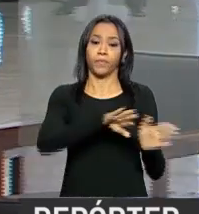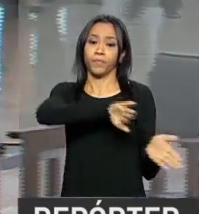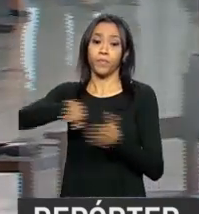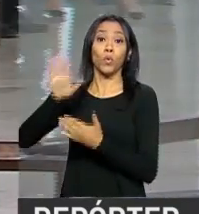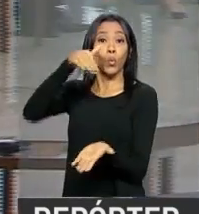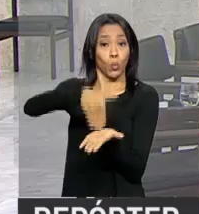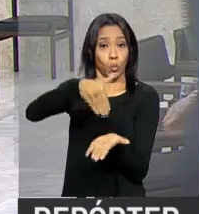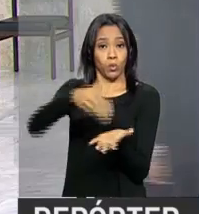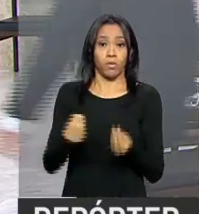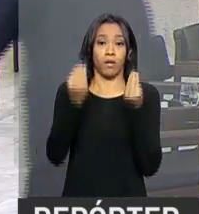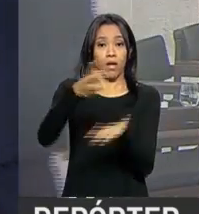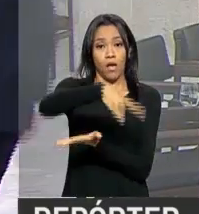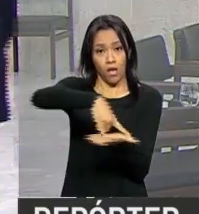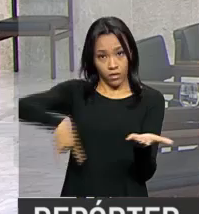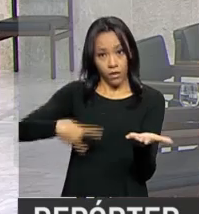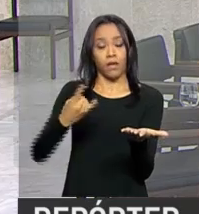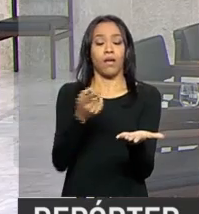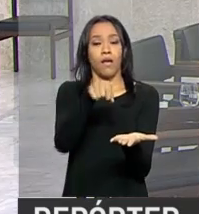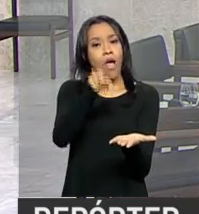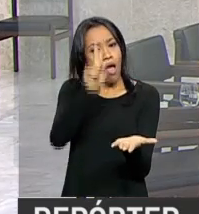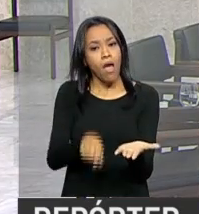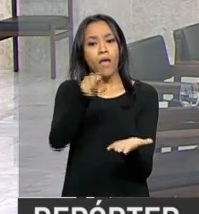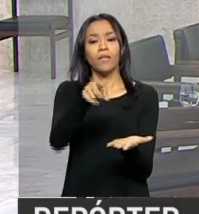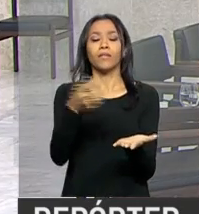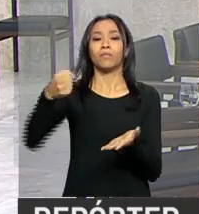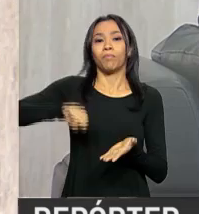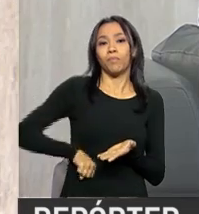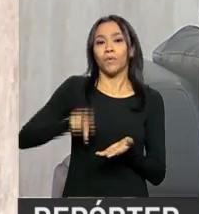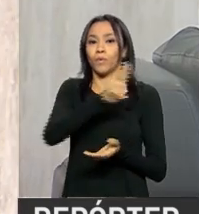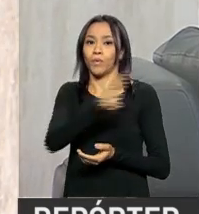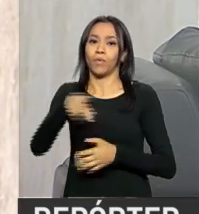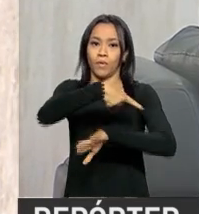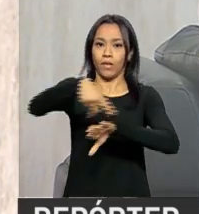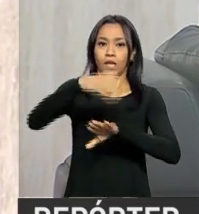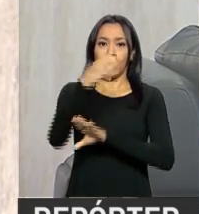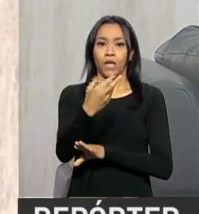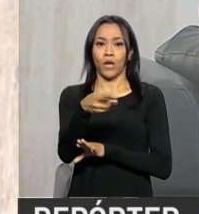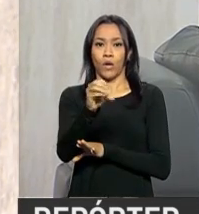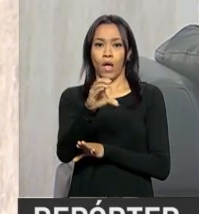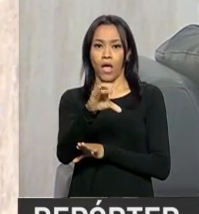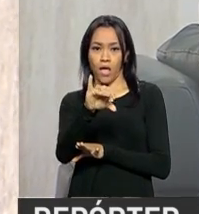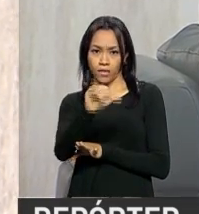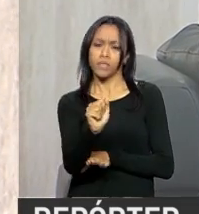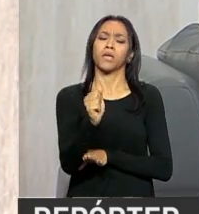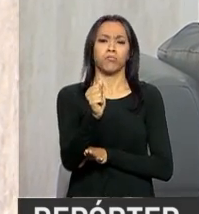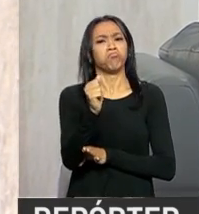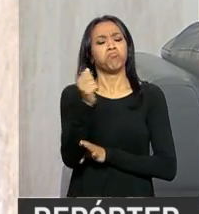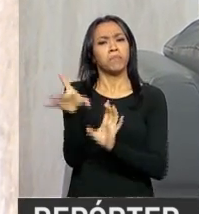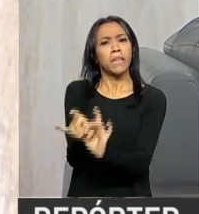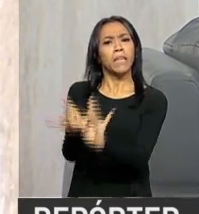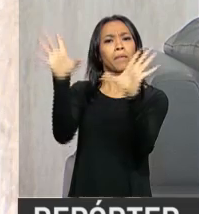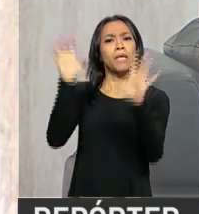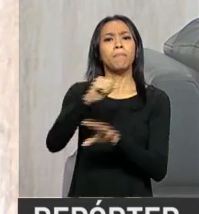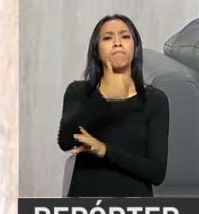O último a entregar a carta credencial ao presidente foi o embaixador da Croácia. O Brasil reconheceu a independência da Croácia